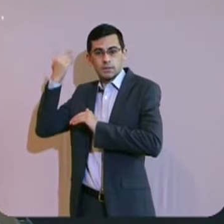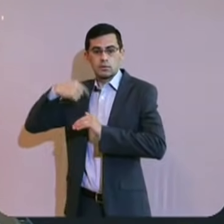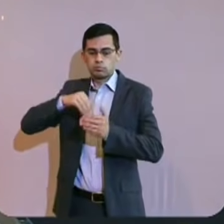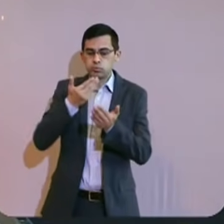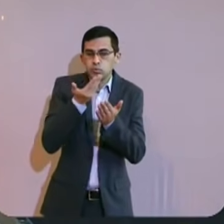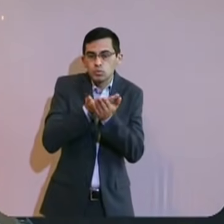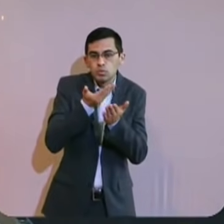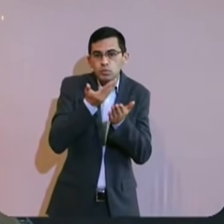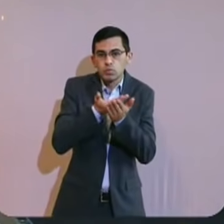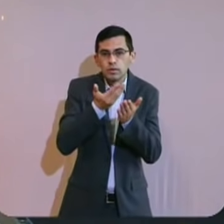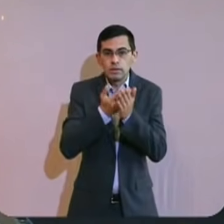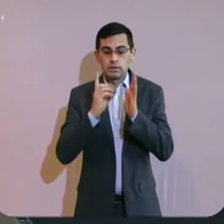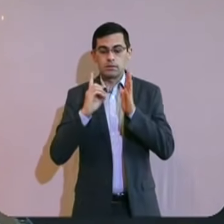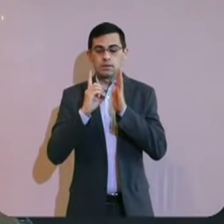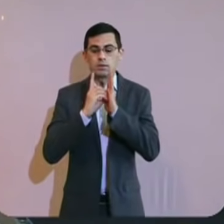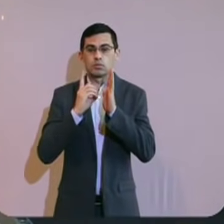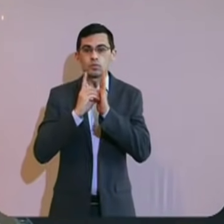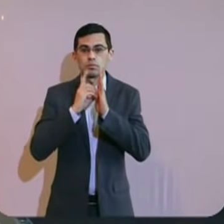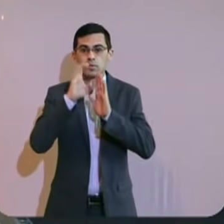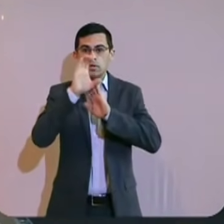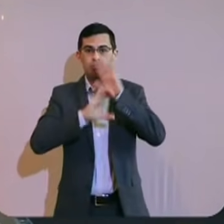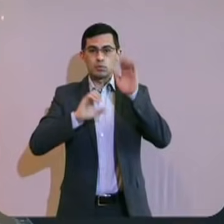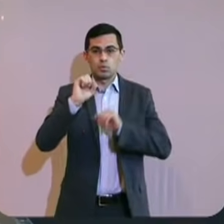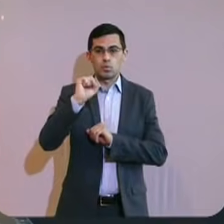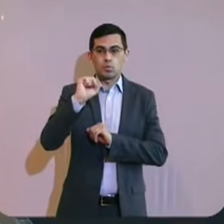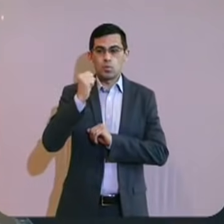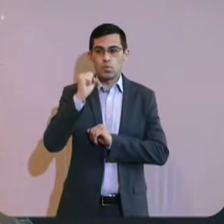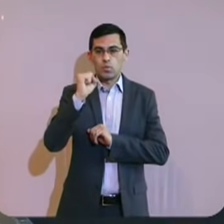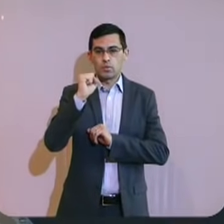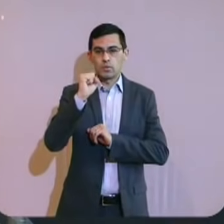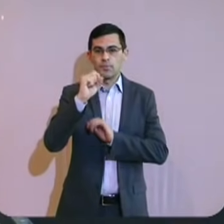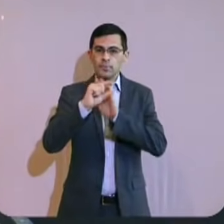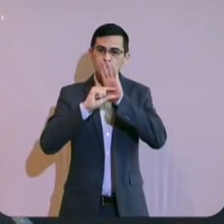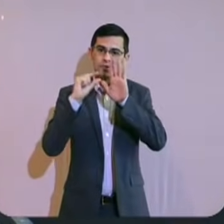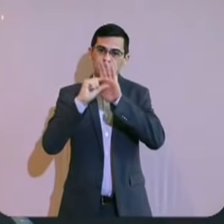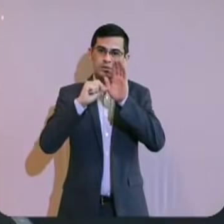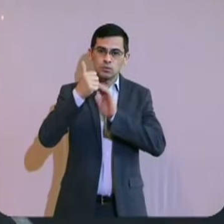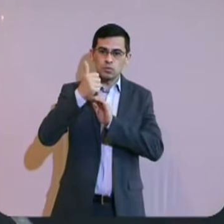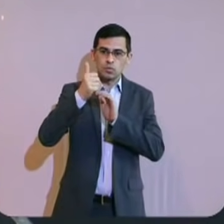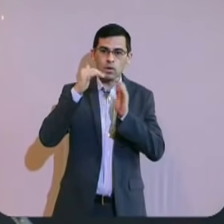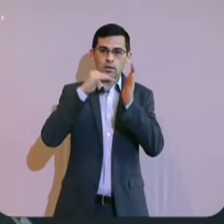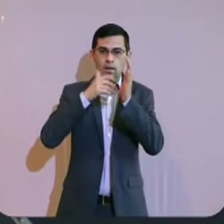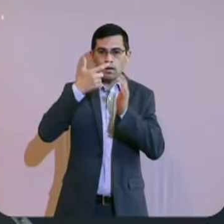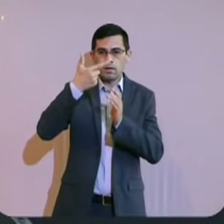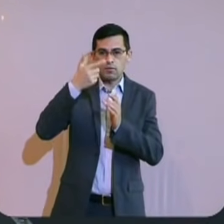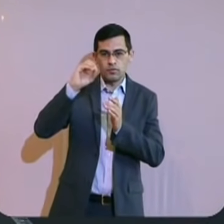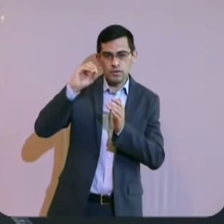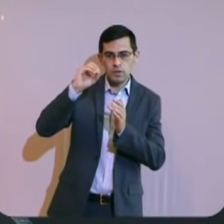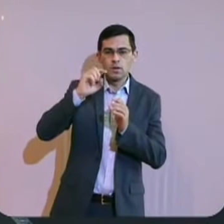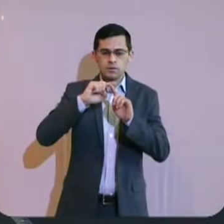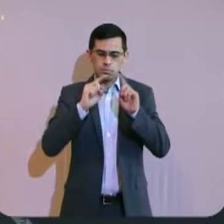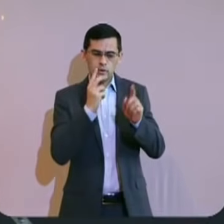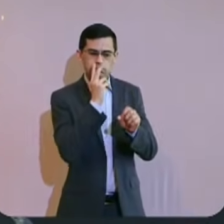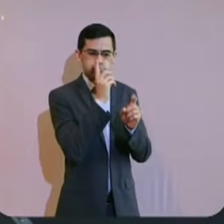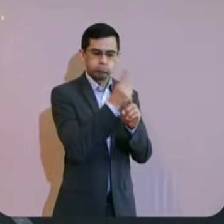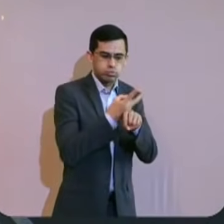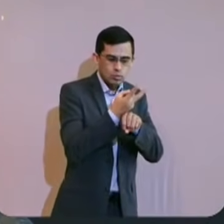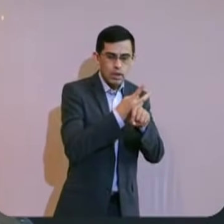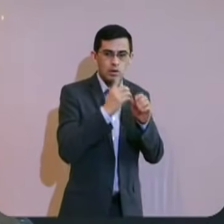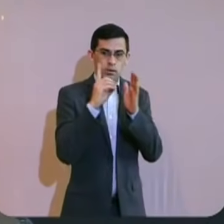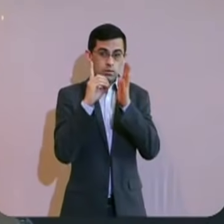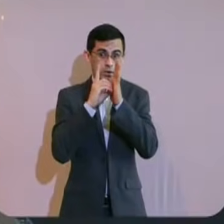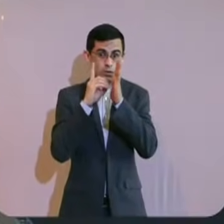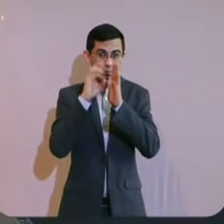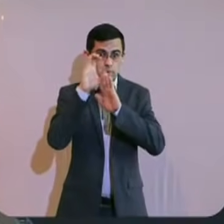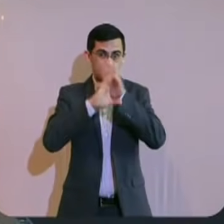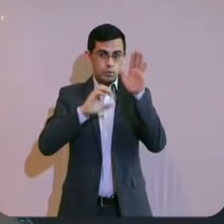estava meditando em Deuteronômio capítulo 8, versículos de 1 a 20. Você pode ir abrindo a Bíblia aí em